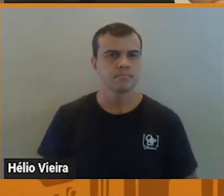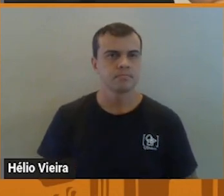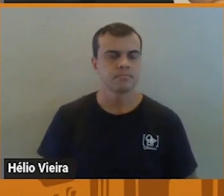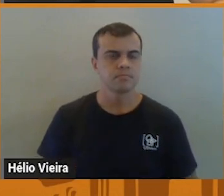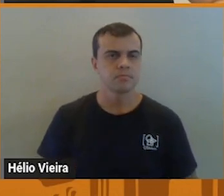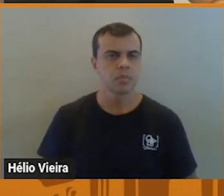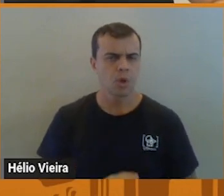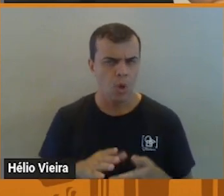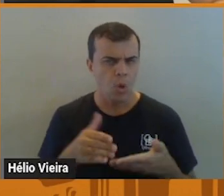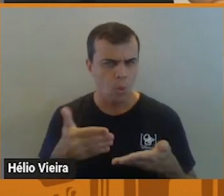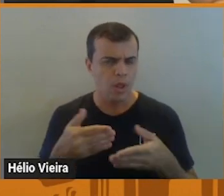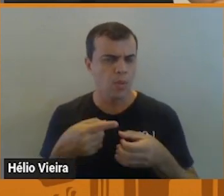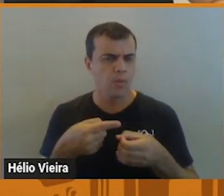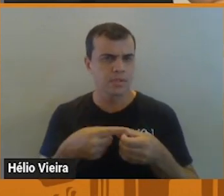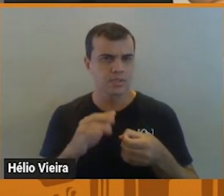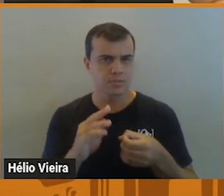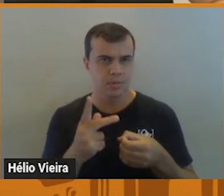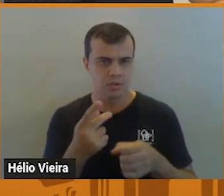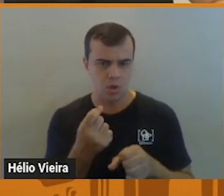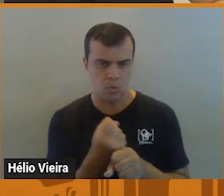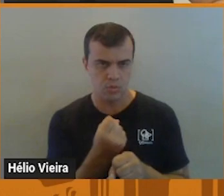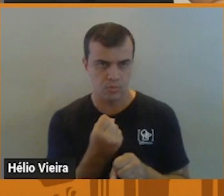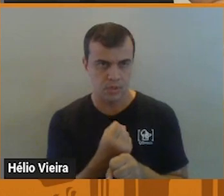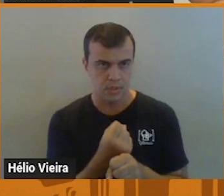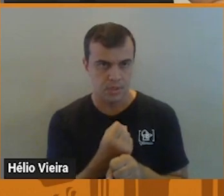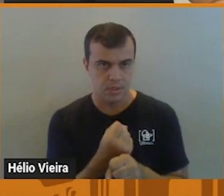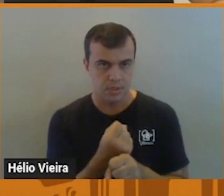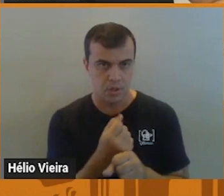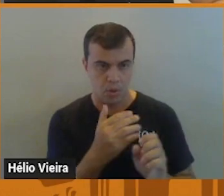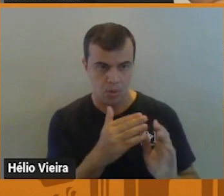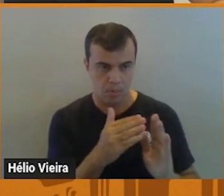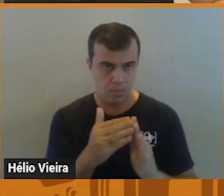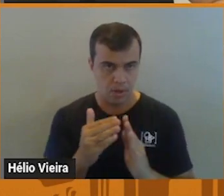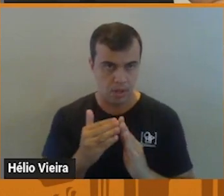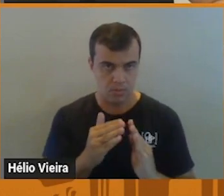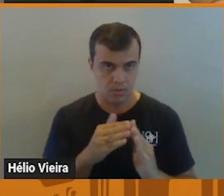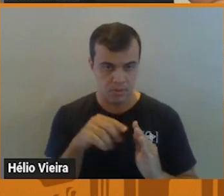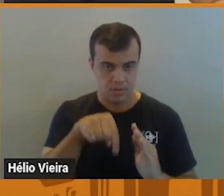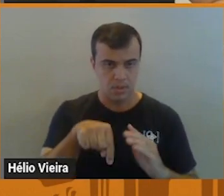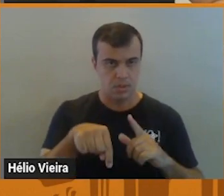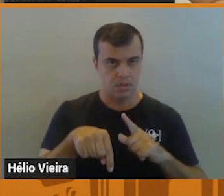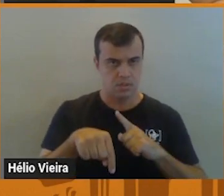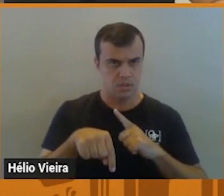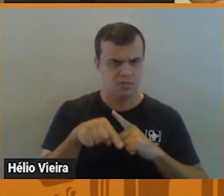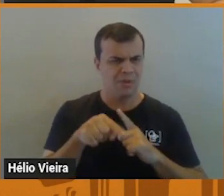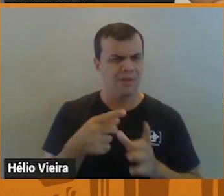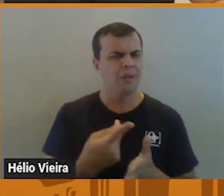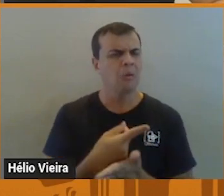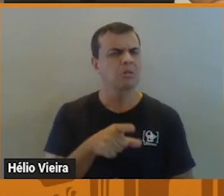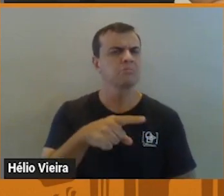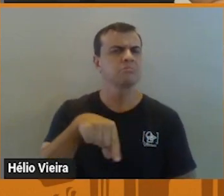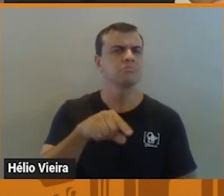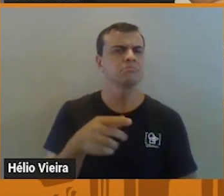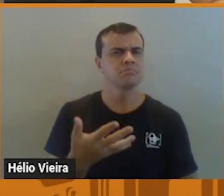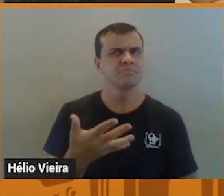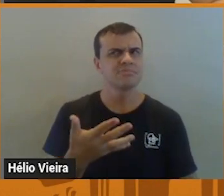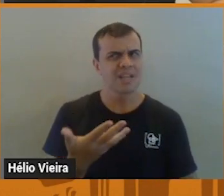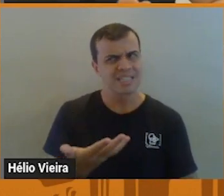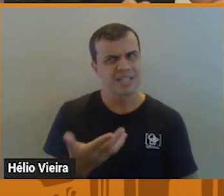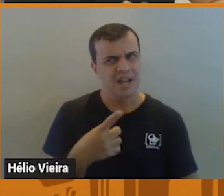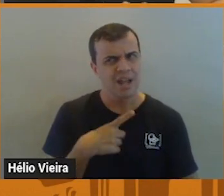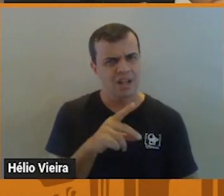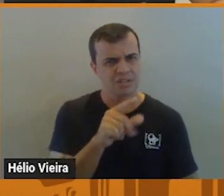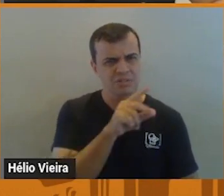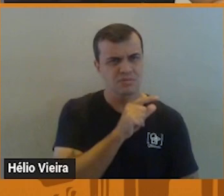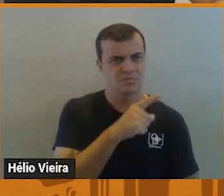quando a cidade de Belo Horizonte foi ser construída, os moradores que estavam aqui, o que aconteceu com eles? Será que os antigos